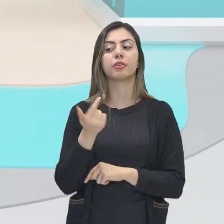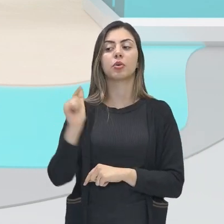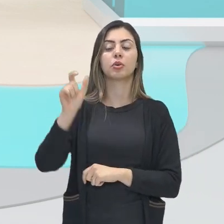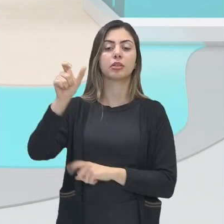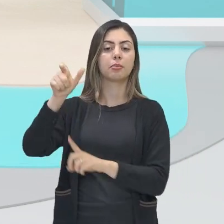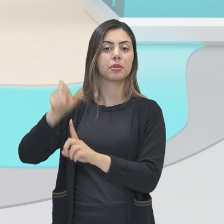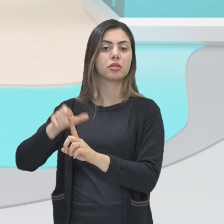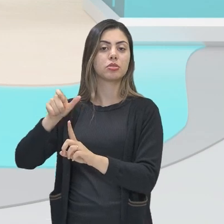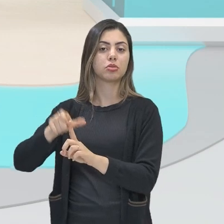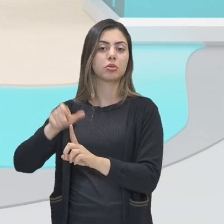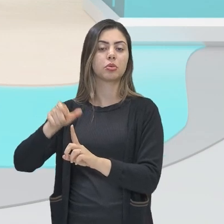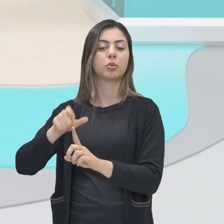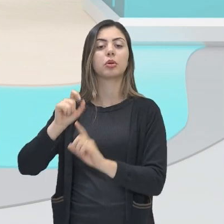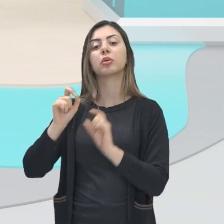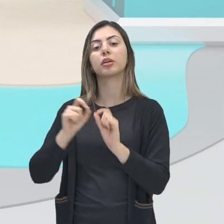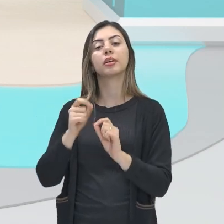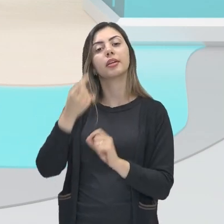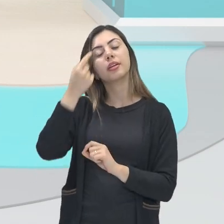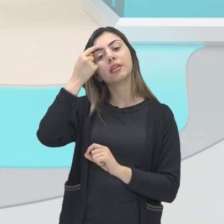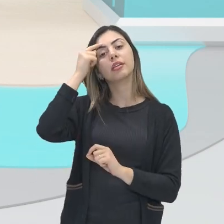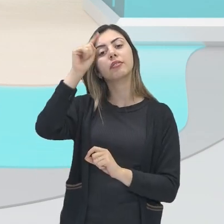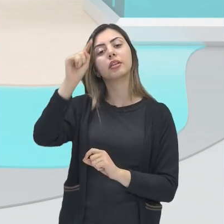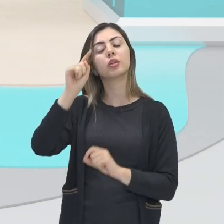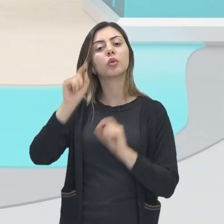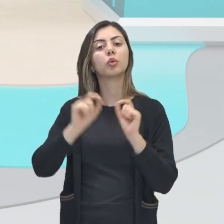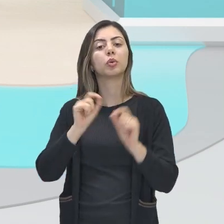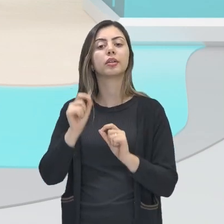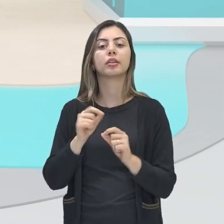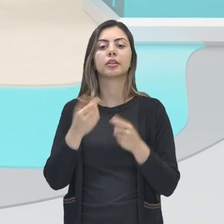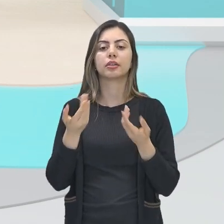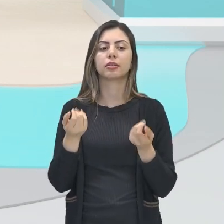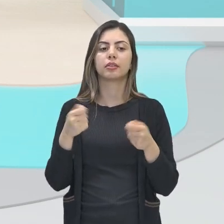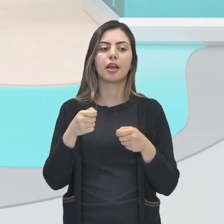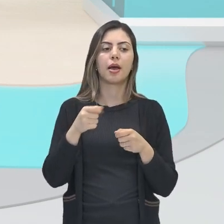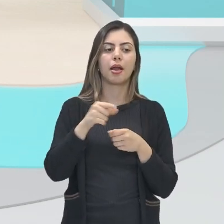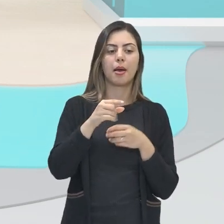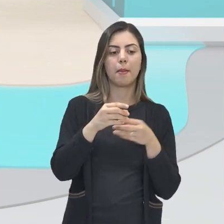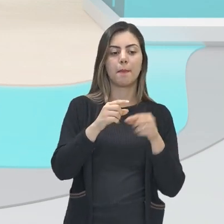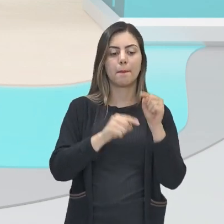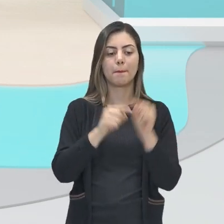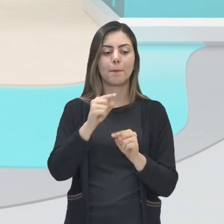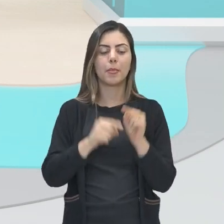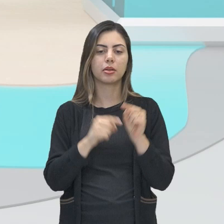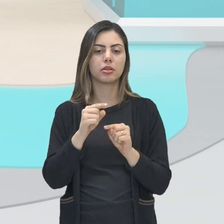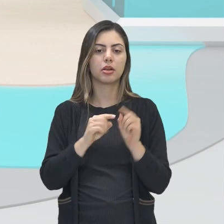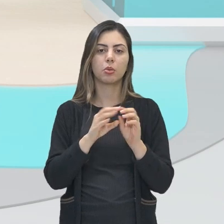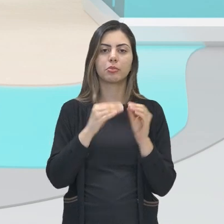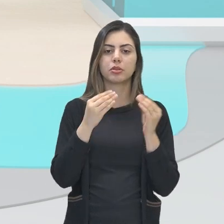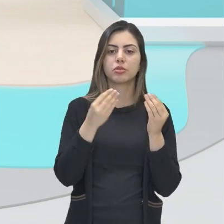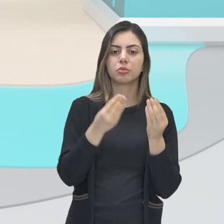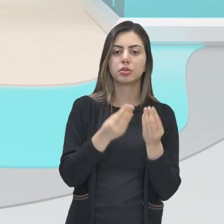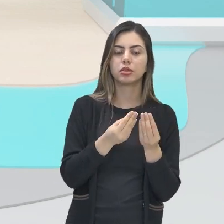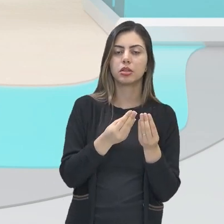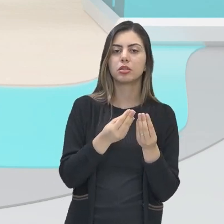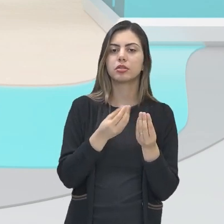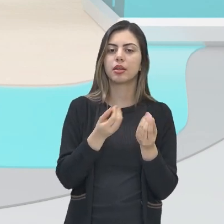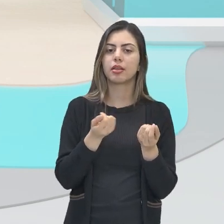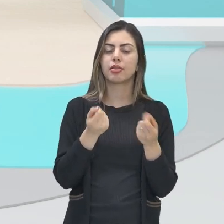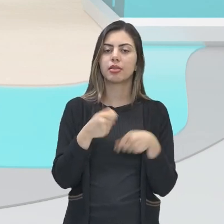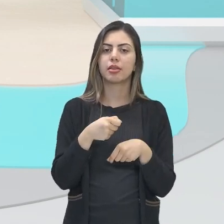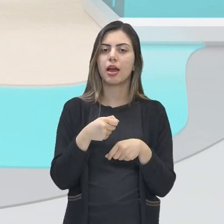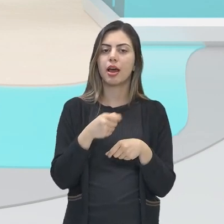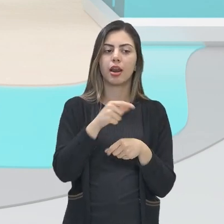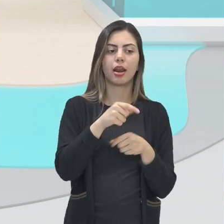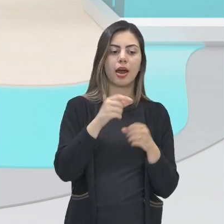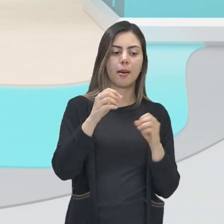mais lá na frente, ele inventou, conseguiu descobrir um materialzinho que dava aquela consistência da